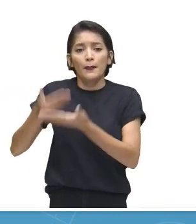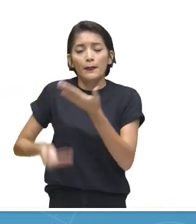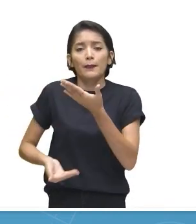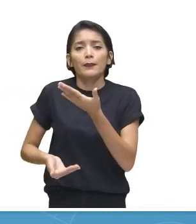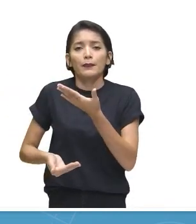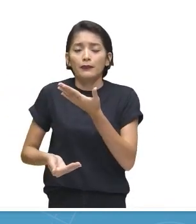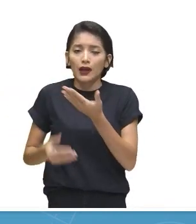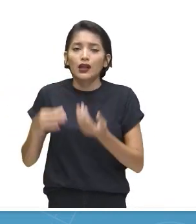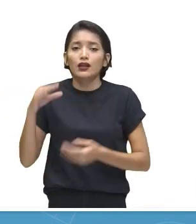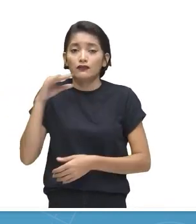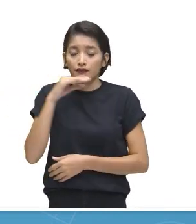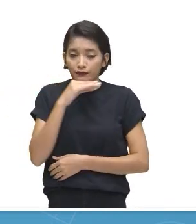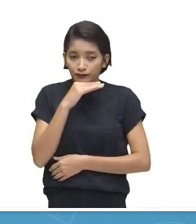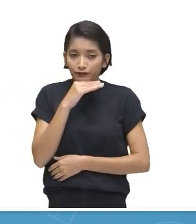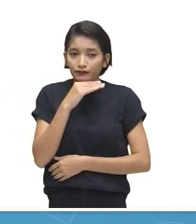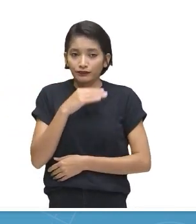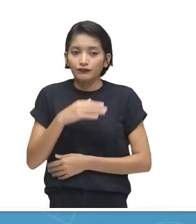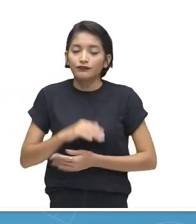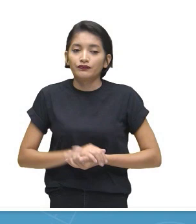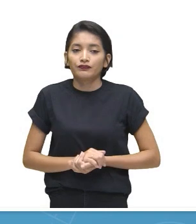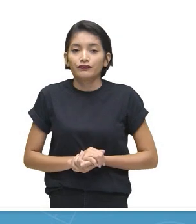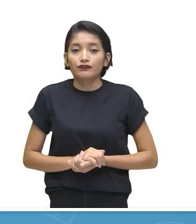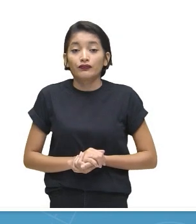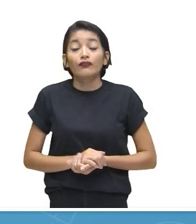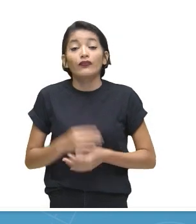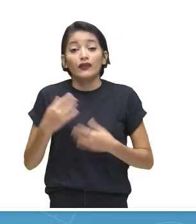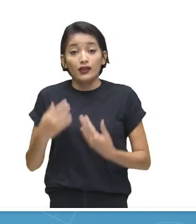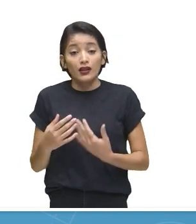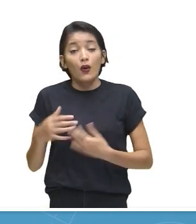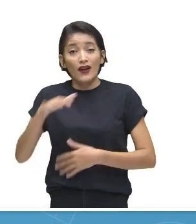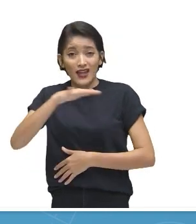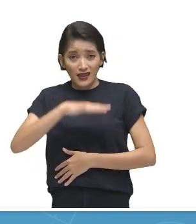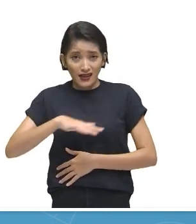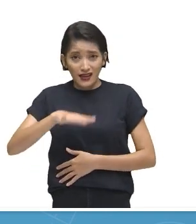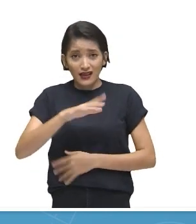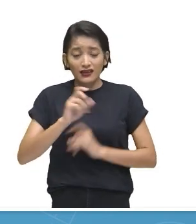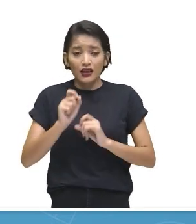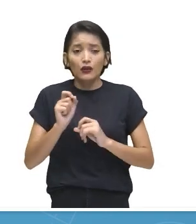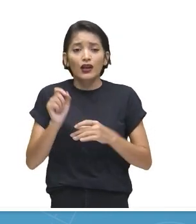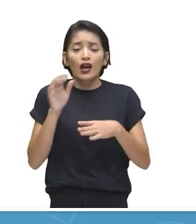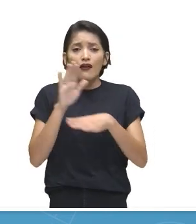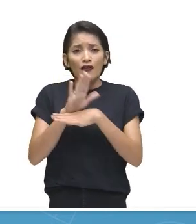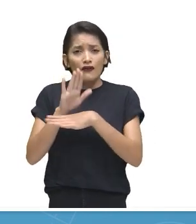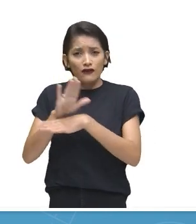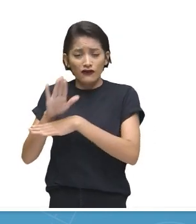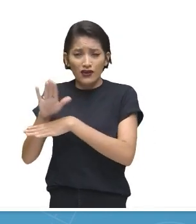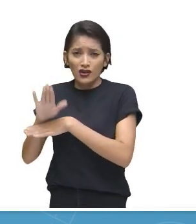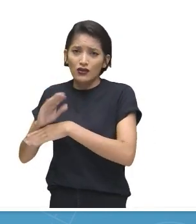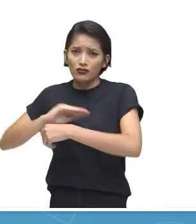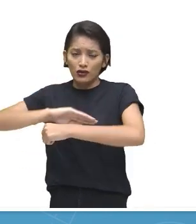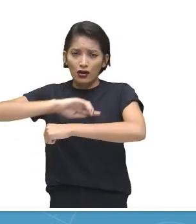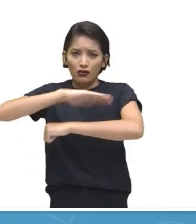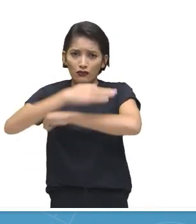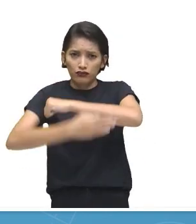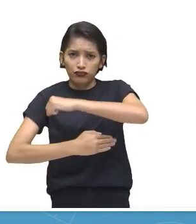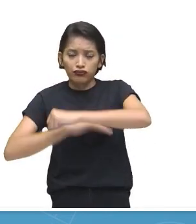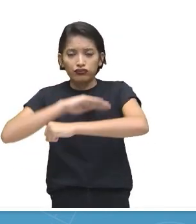calor. Então, essa camada aqui, ó, ela vai funcionar como um isolante